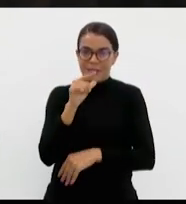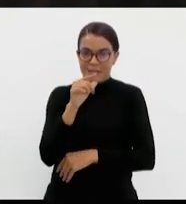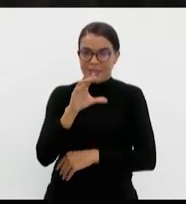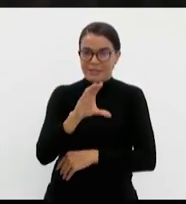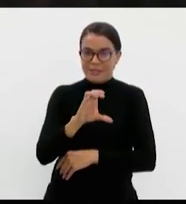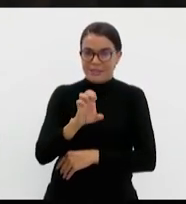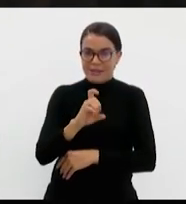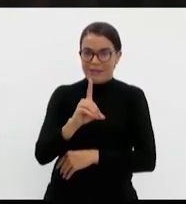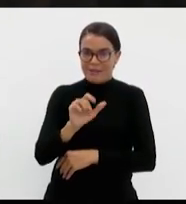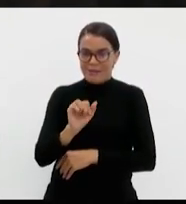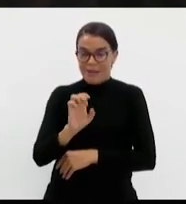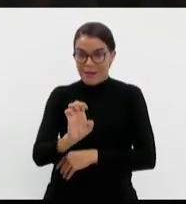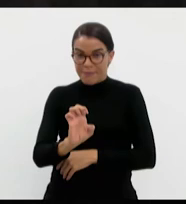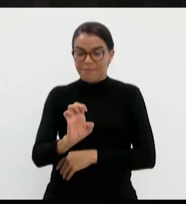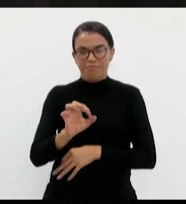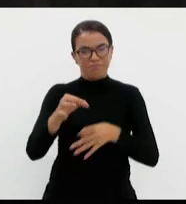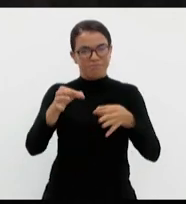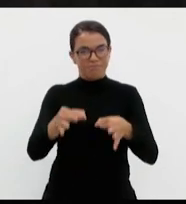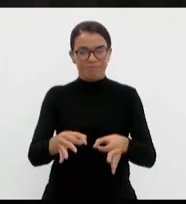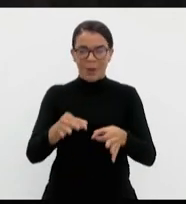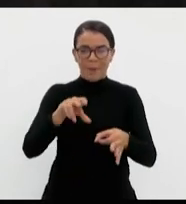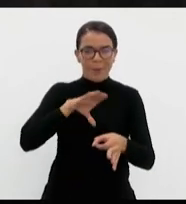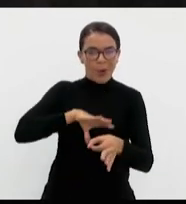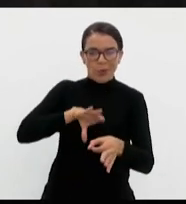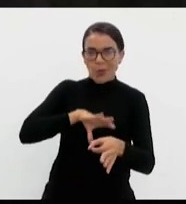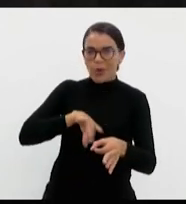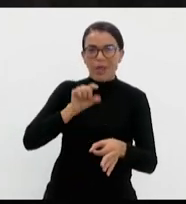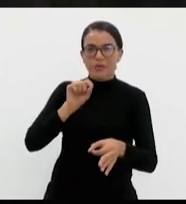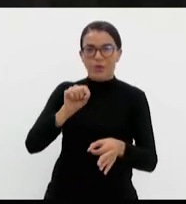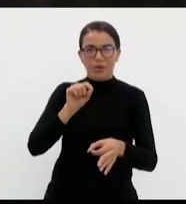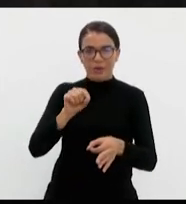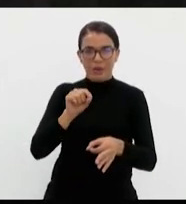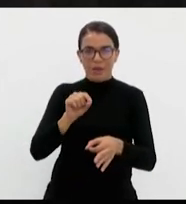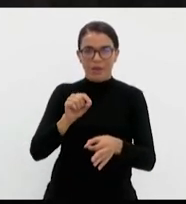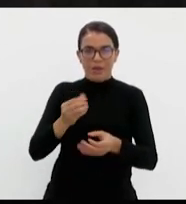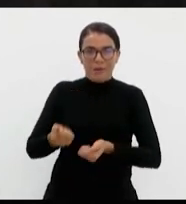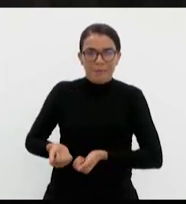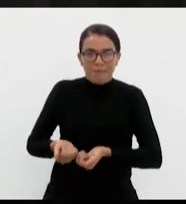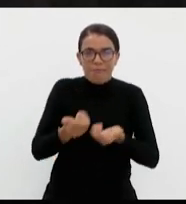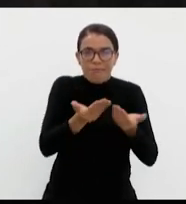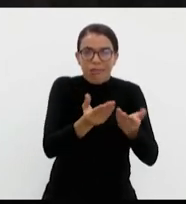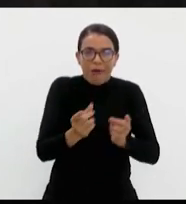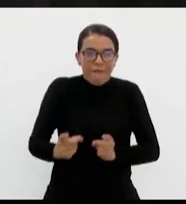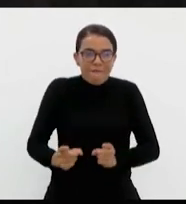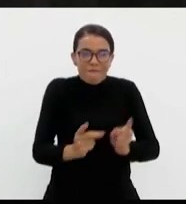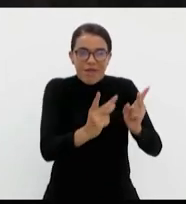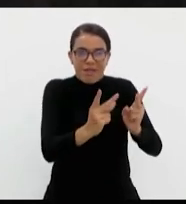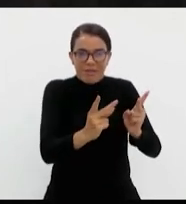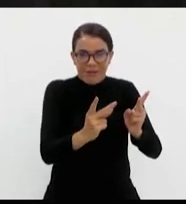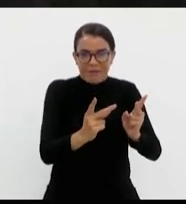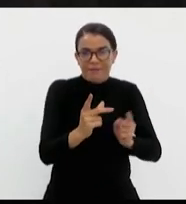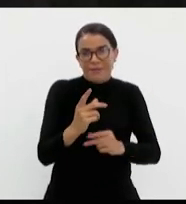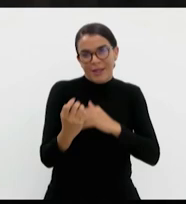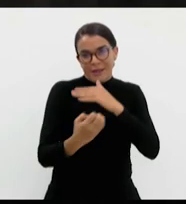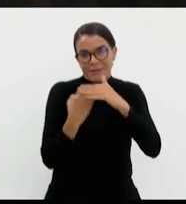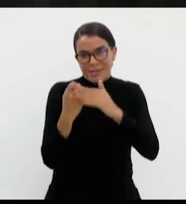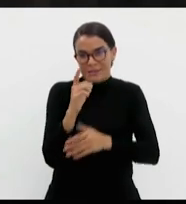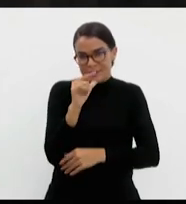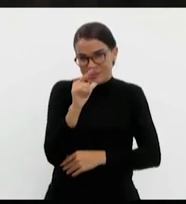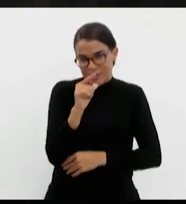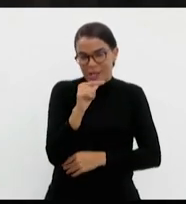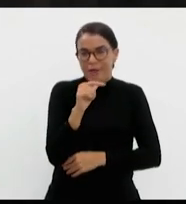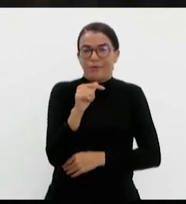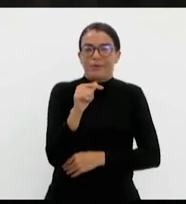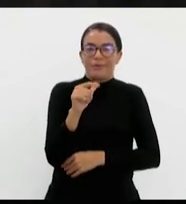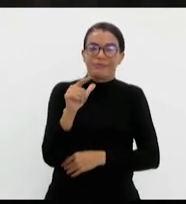português técnico e correto, da concessão de água e esgoto do Estado do Rio